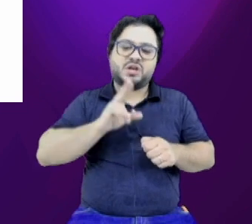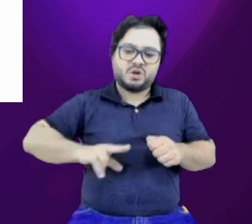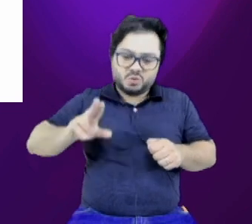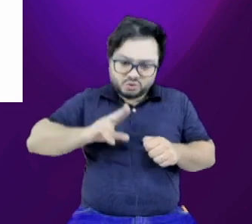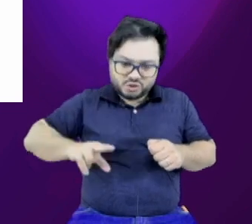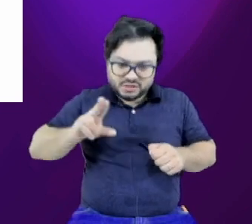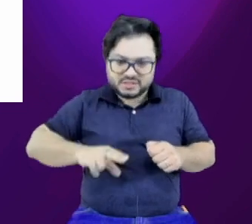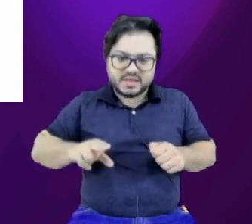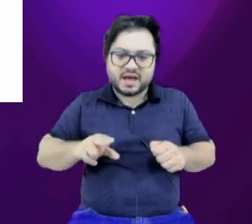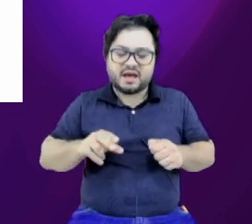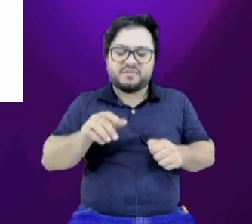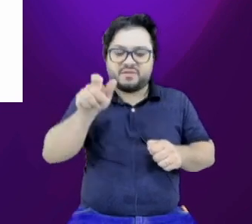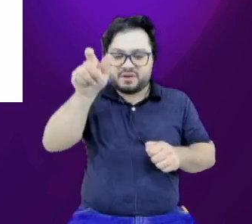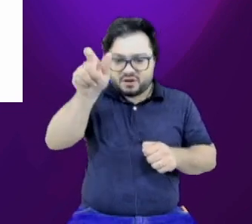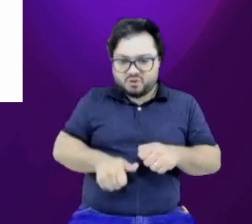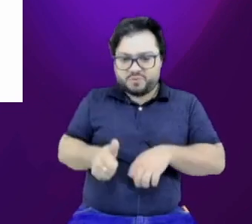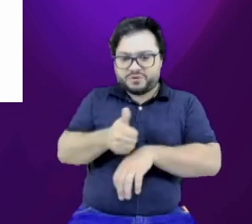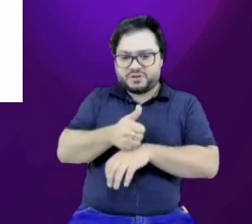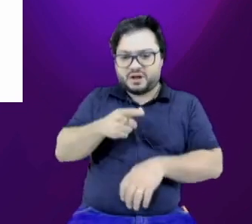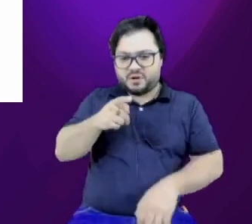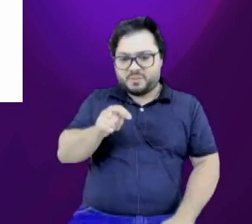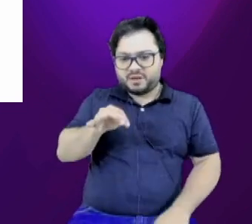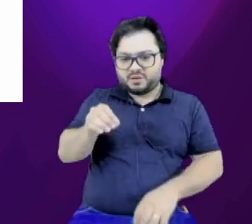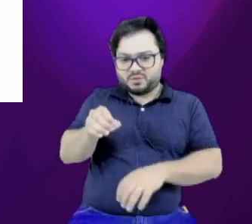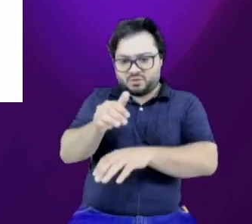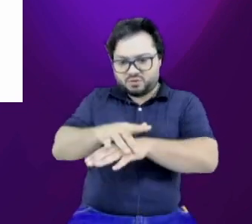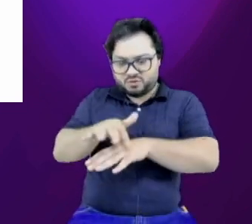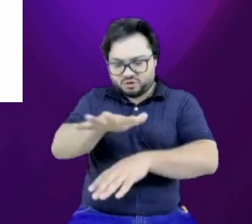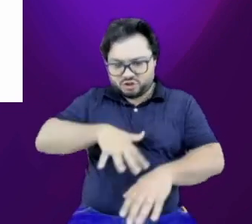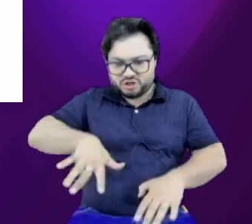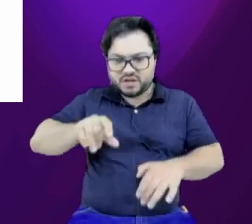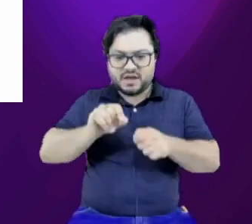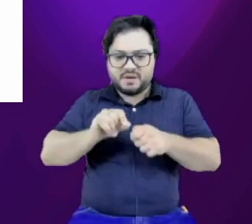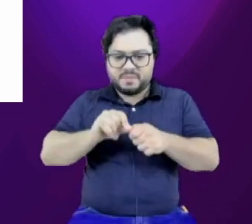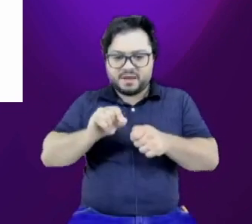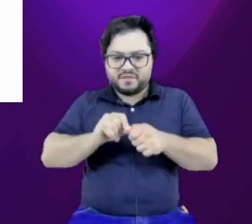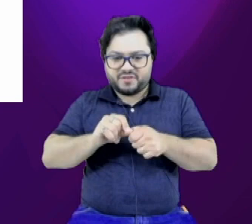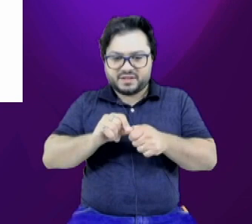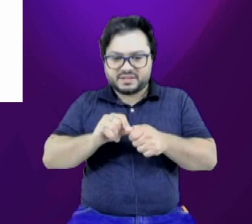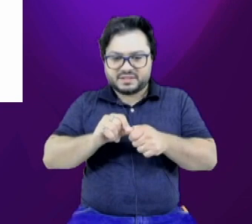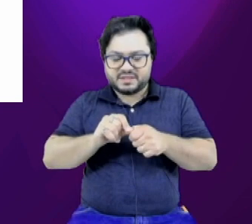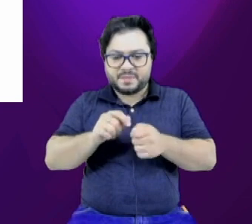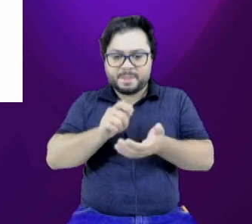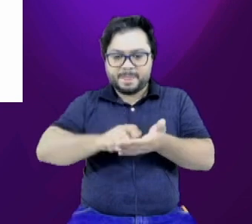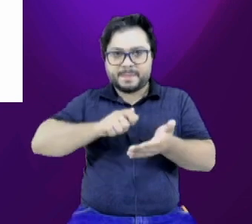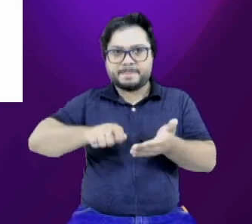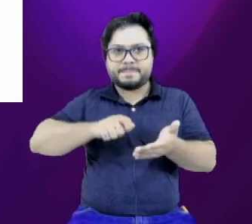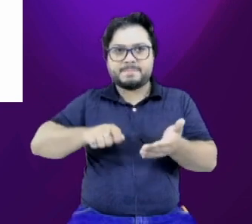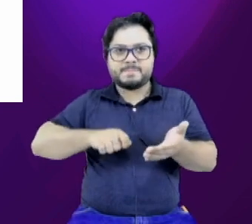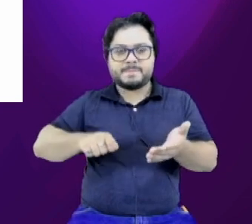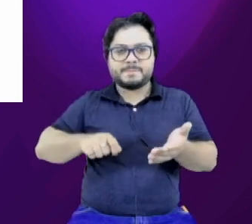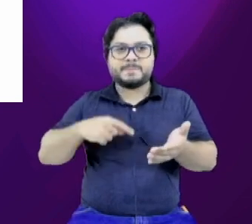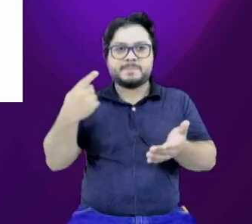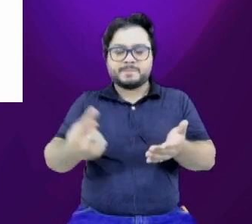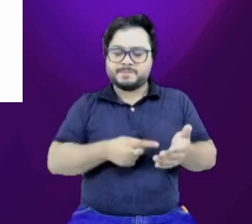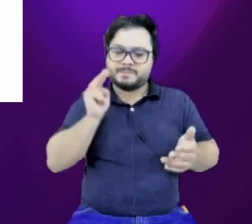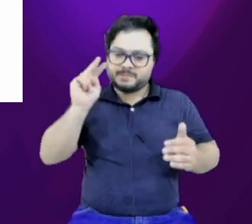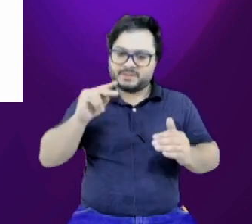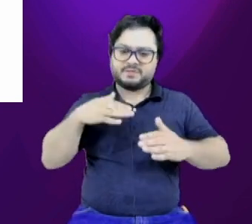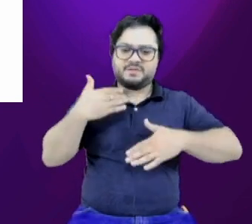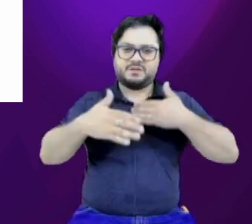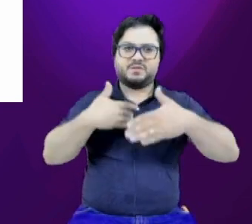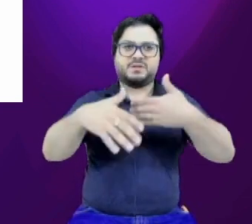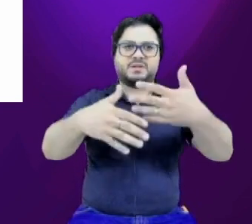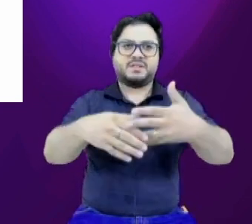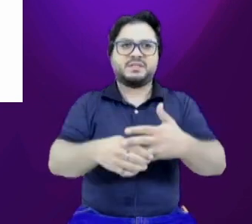utilizava o patologista para fazer a anotação. Então, a gente está vendo esse crescimento, né,